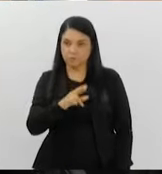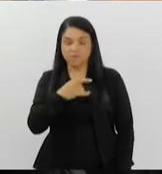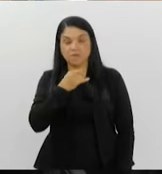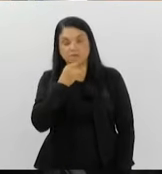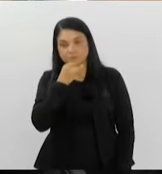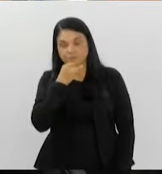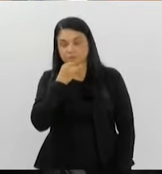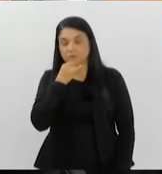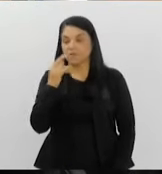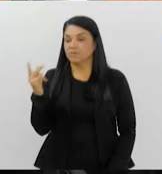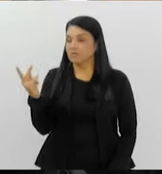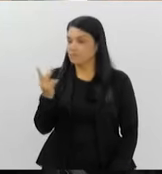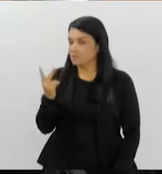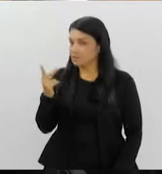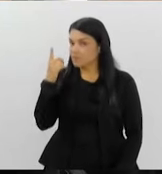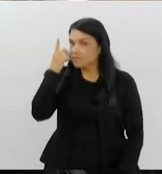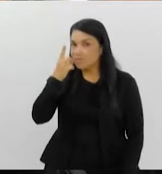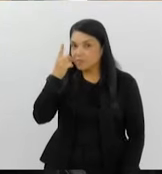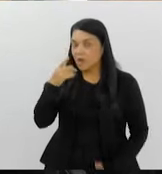Deputados, por favor.